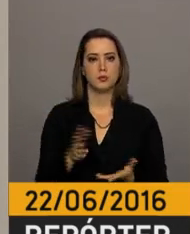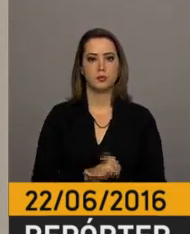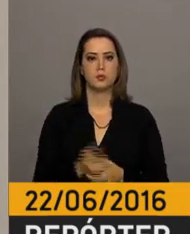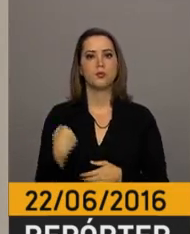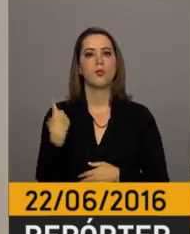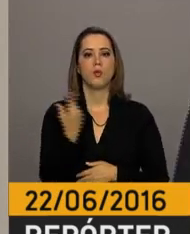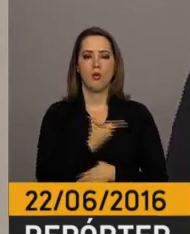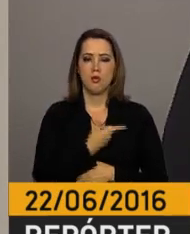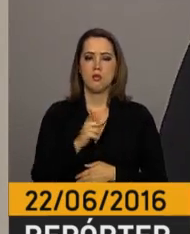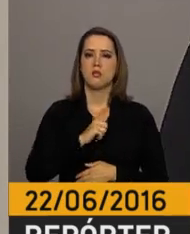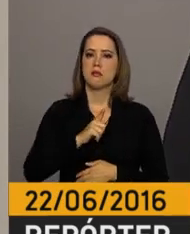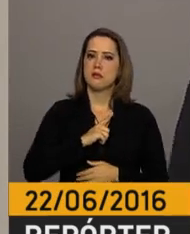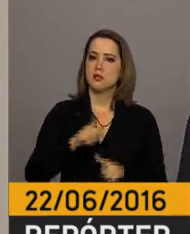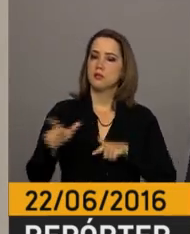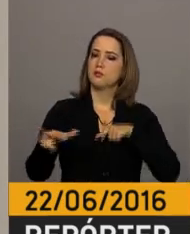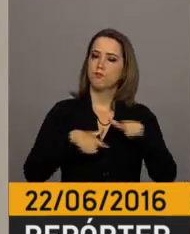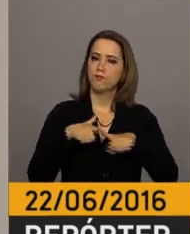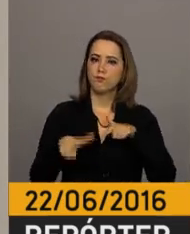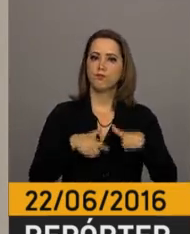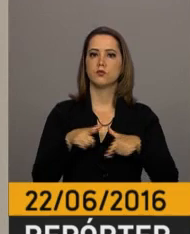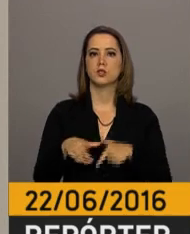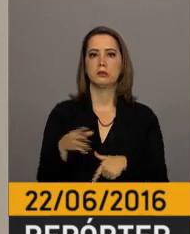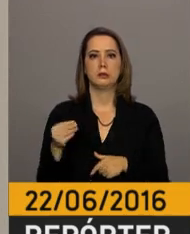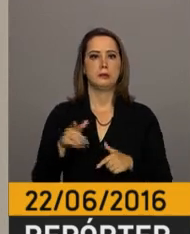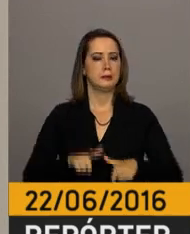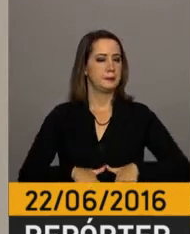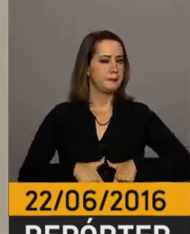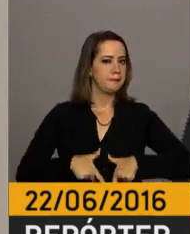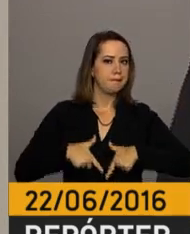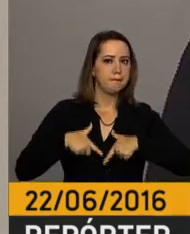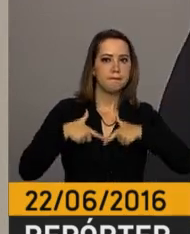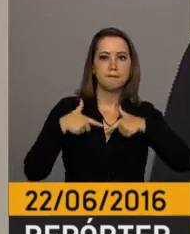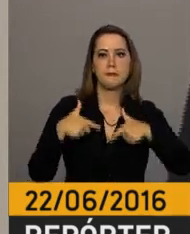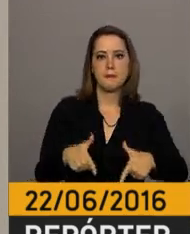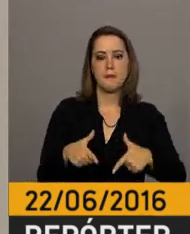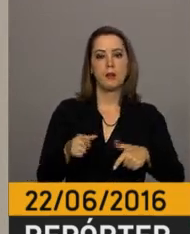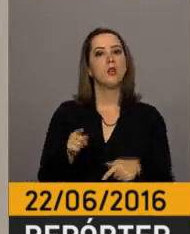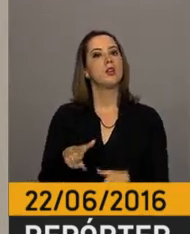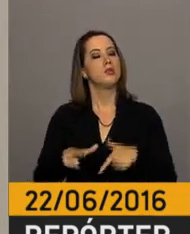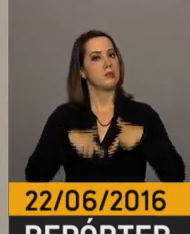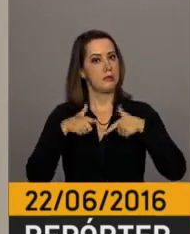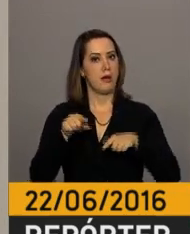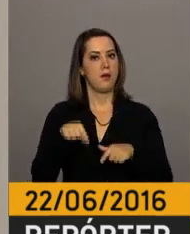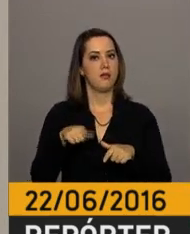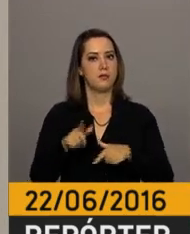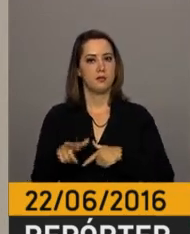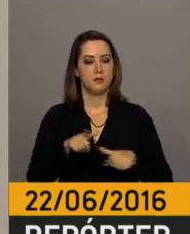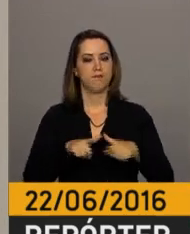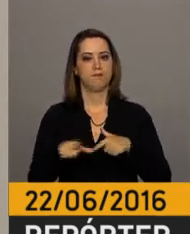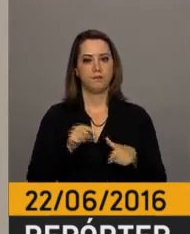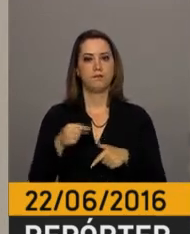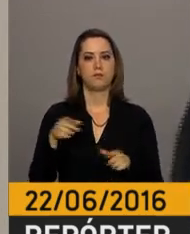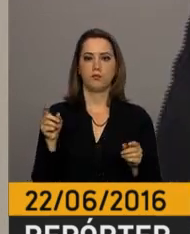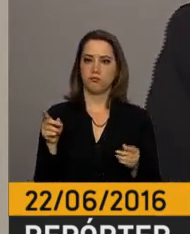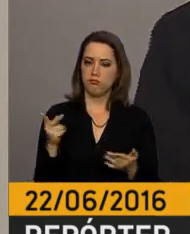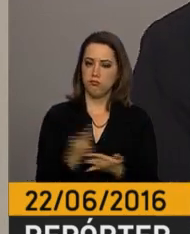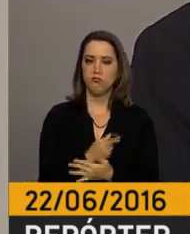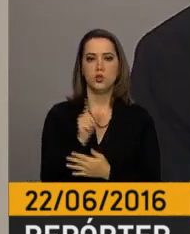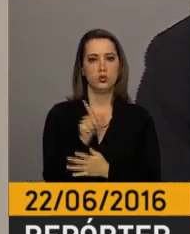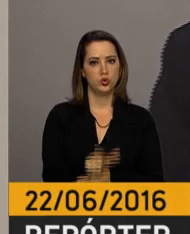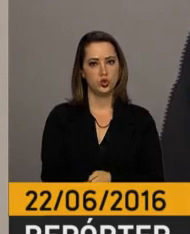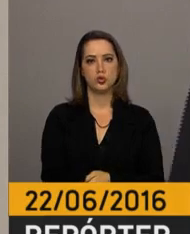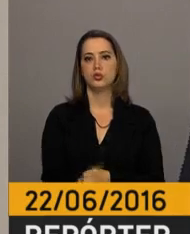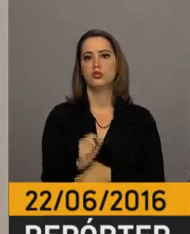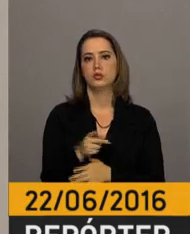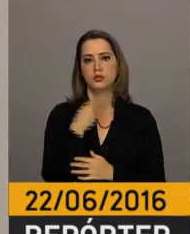então nós temos trabalhado meus amigos com muita intensidade eu digo que ao trabalharmos dessa maneira e aqui faço mais uma vez uma